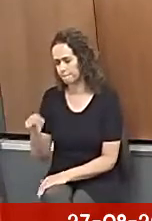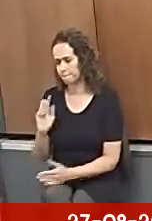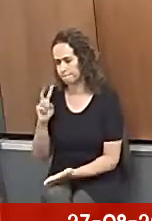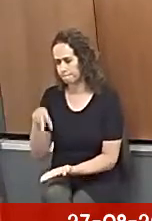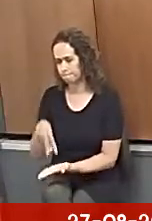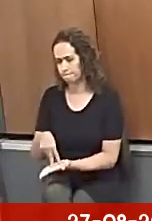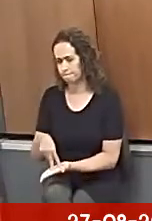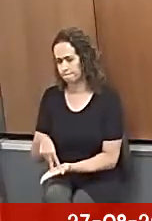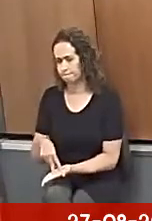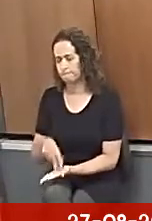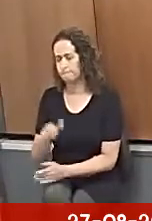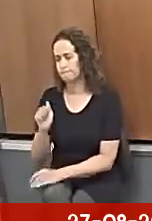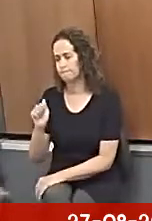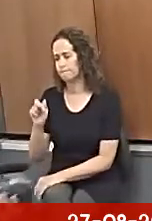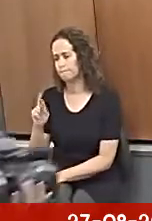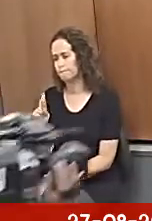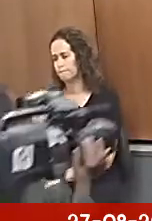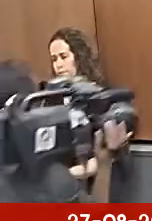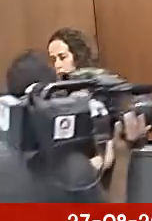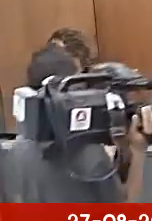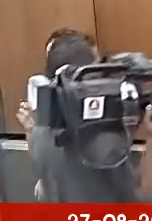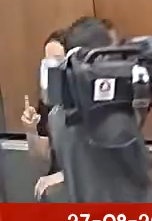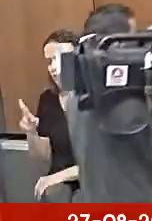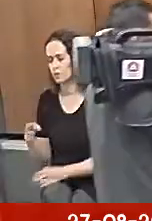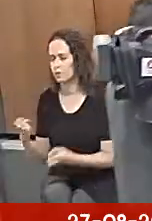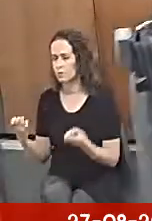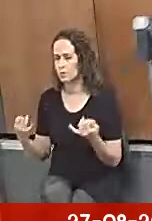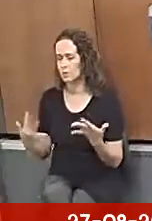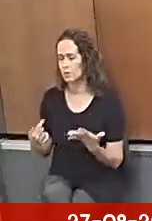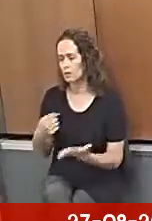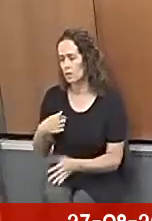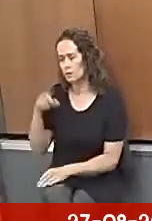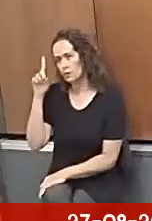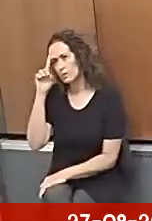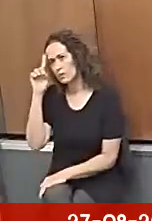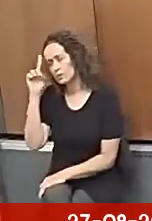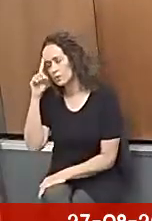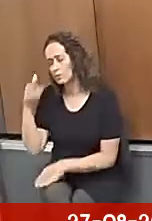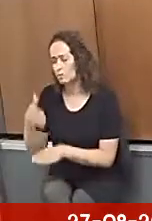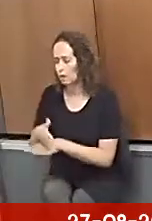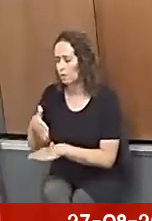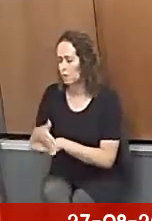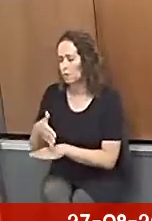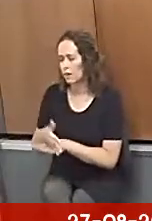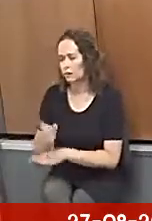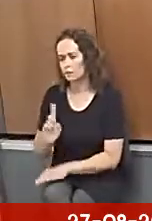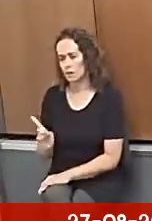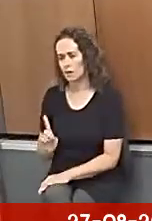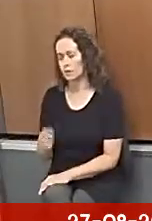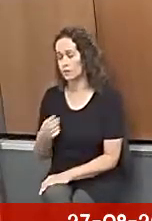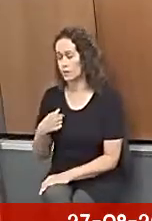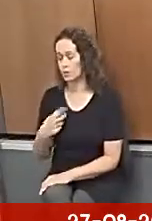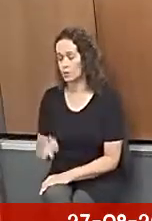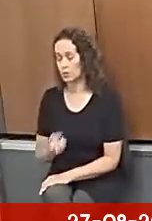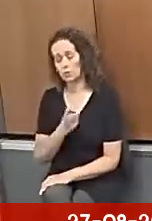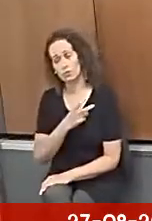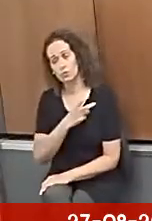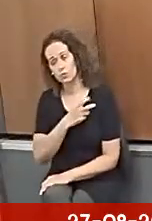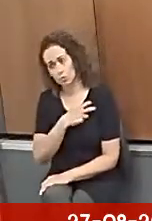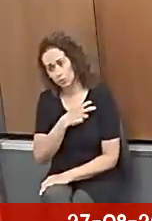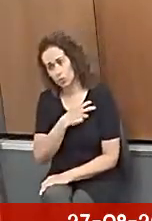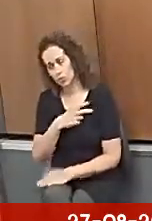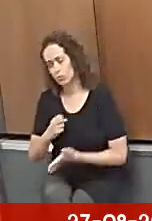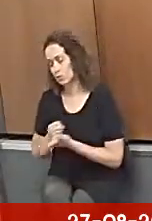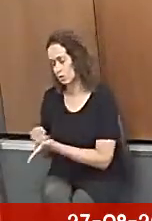sorato mencionou isso eu tava da portela também não sou alguém do dia a dia da operação do estádio só um consultor que atua em questões relevantes